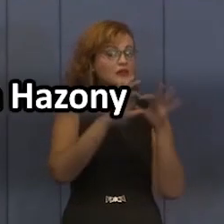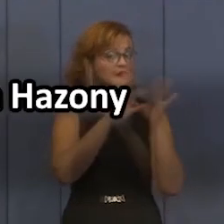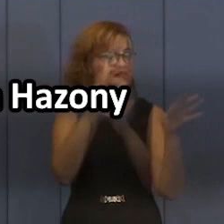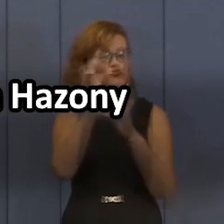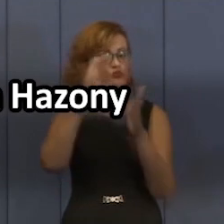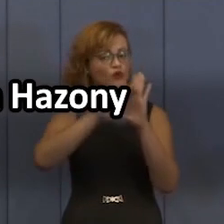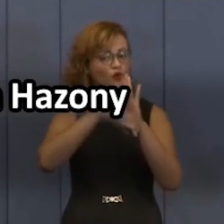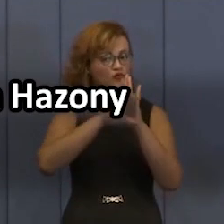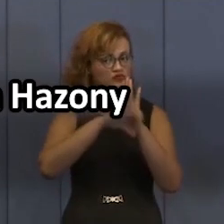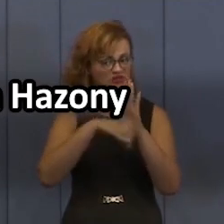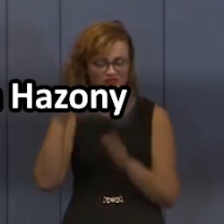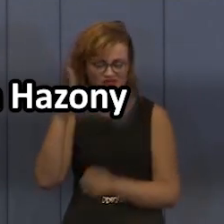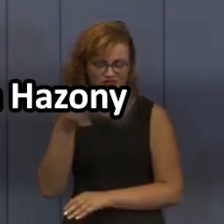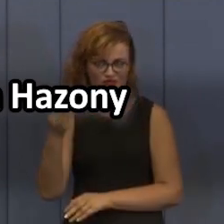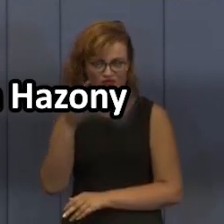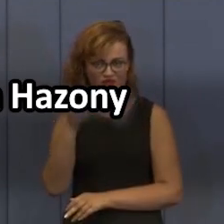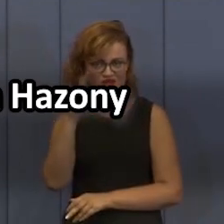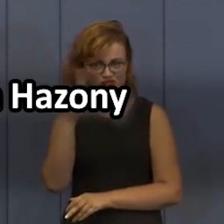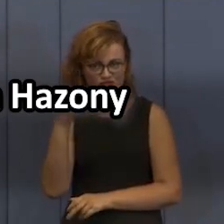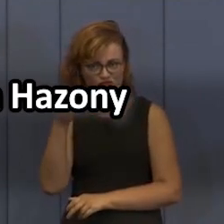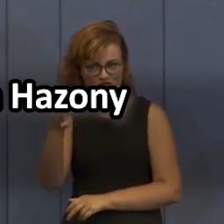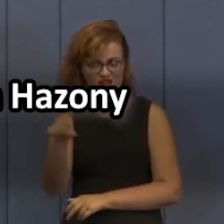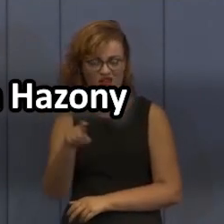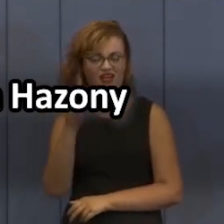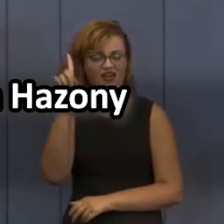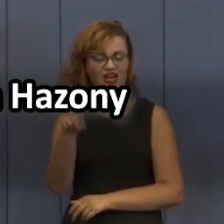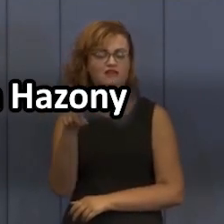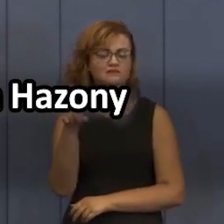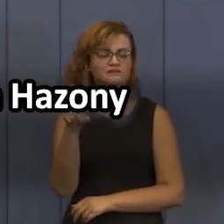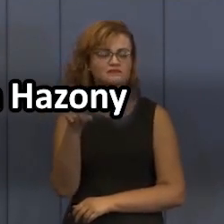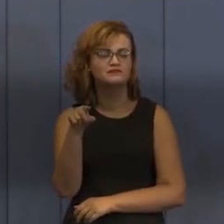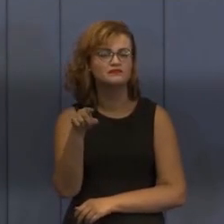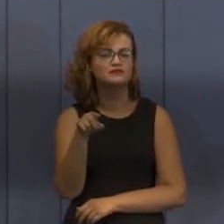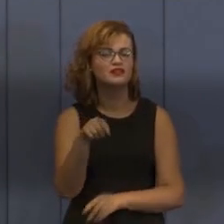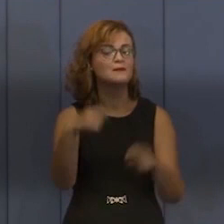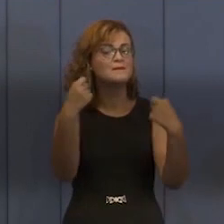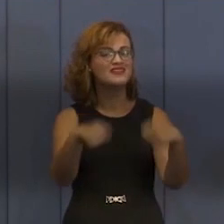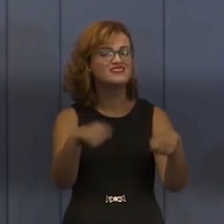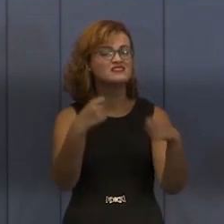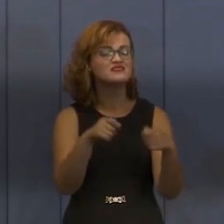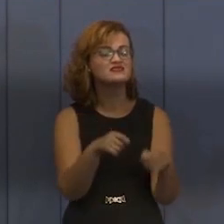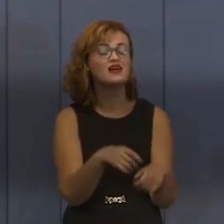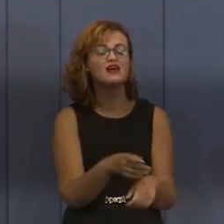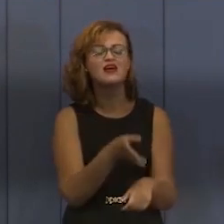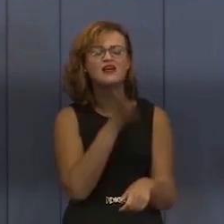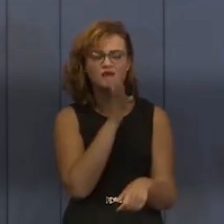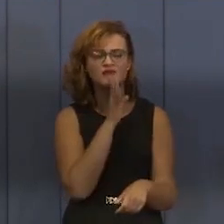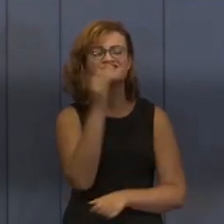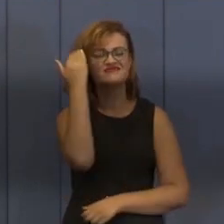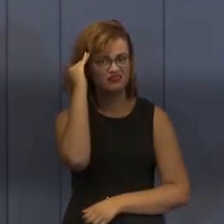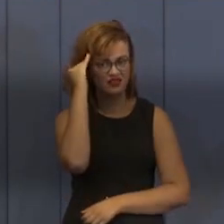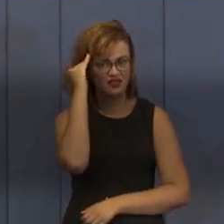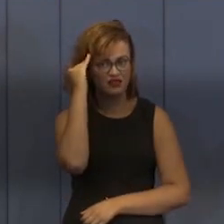Então, o caminho para a liberdade, no conceito de Oran Razzoni, passa